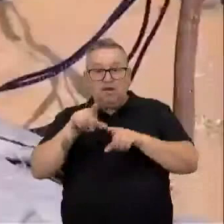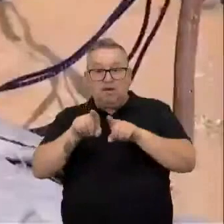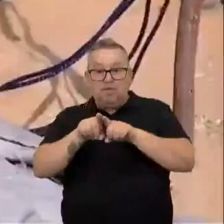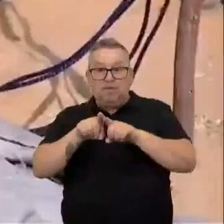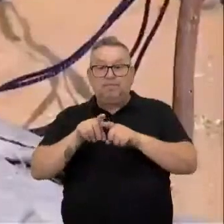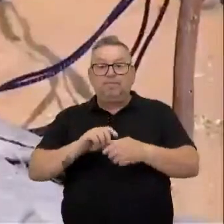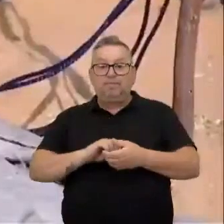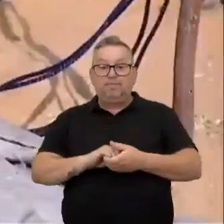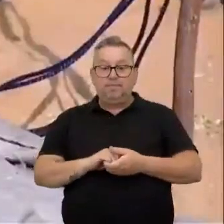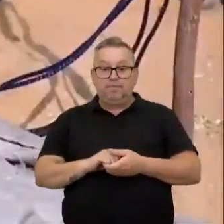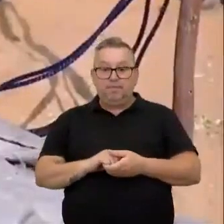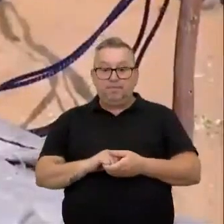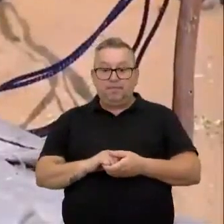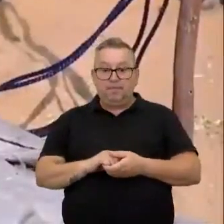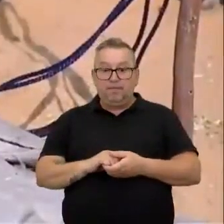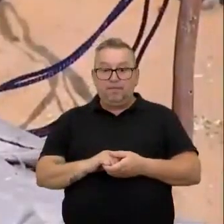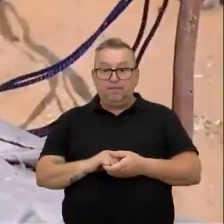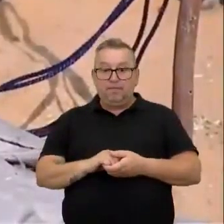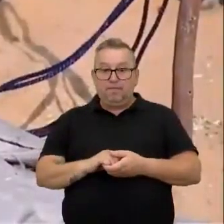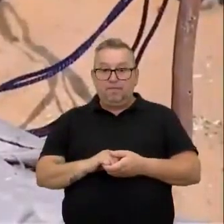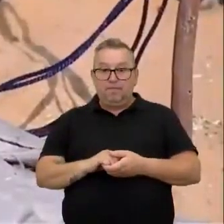reidratar.